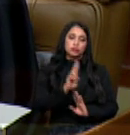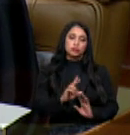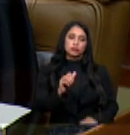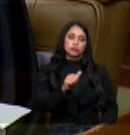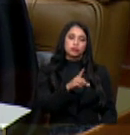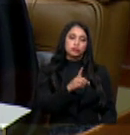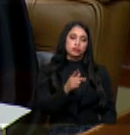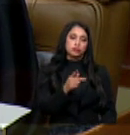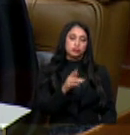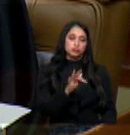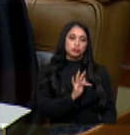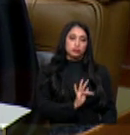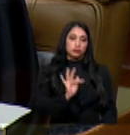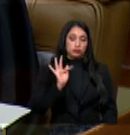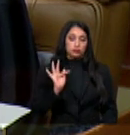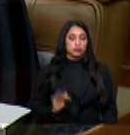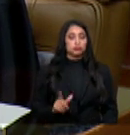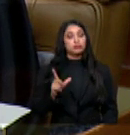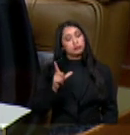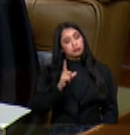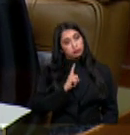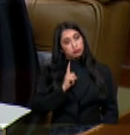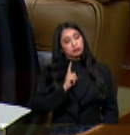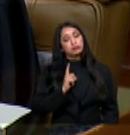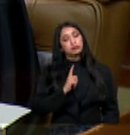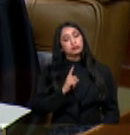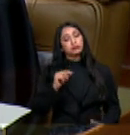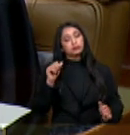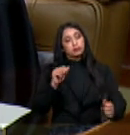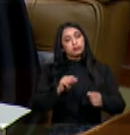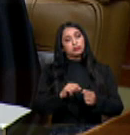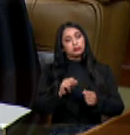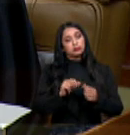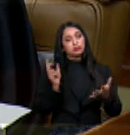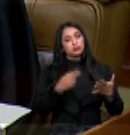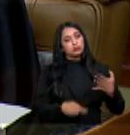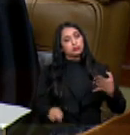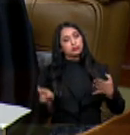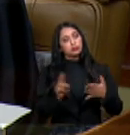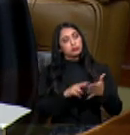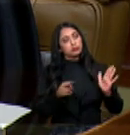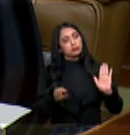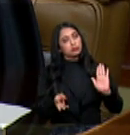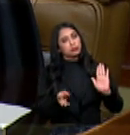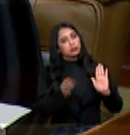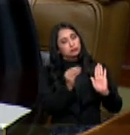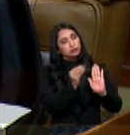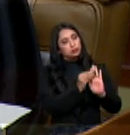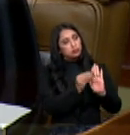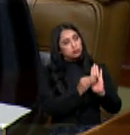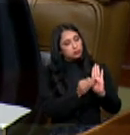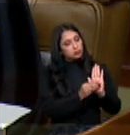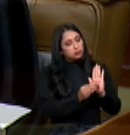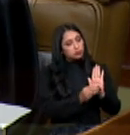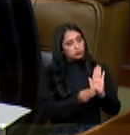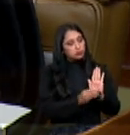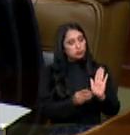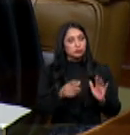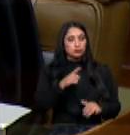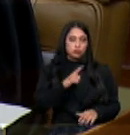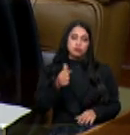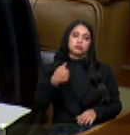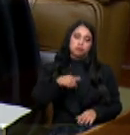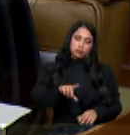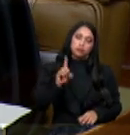de descumprimento de preceito fundamental como sucedâneo de recursos próprios, alguns dos quais, pelo que